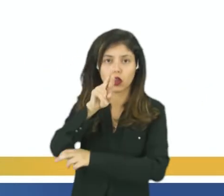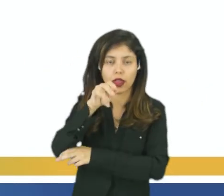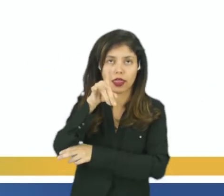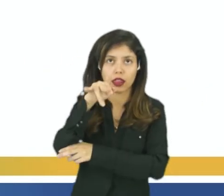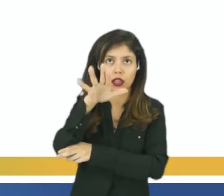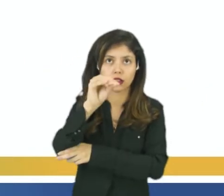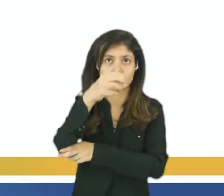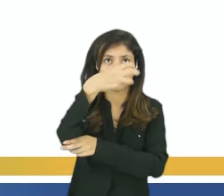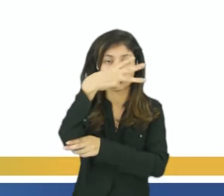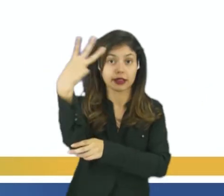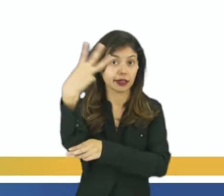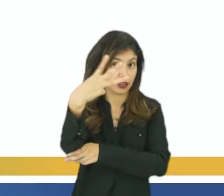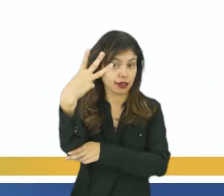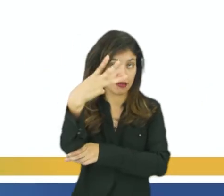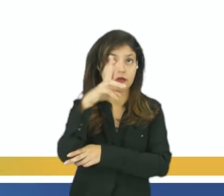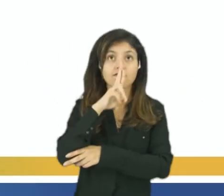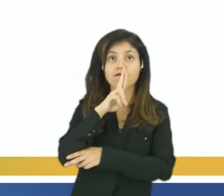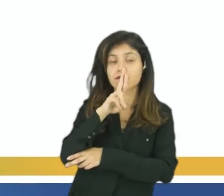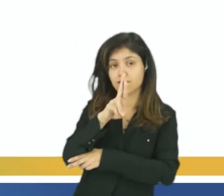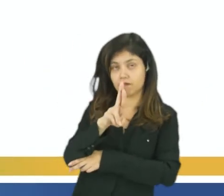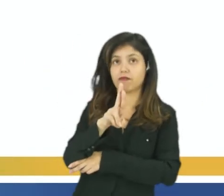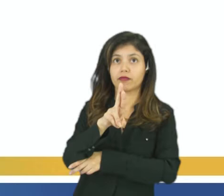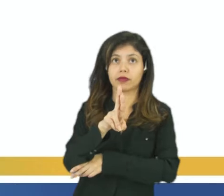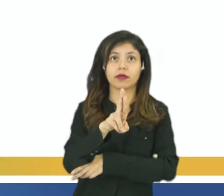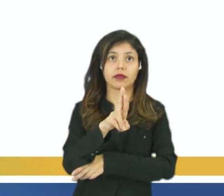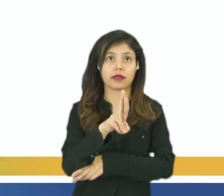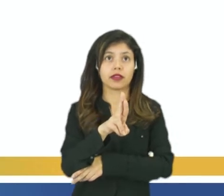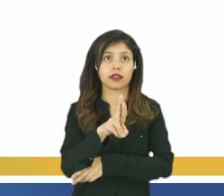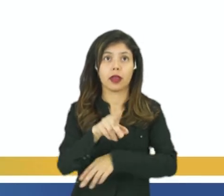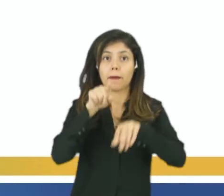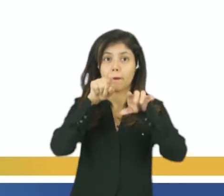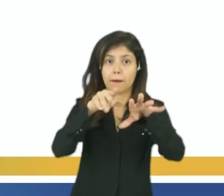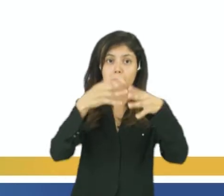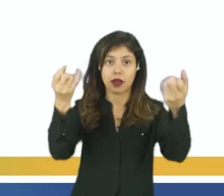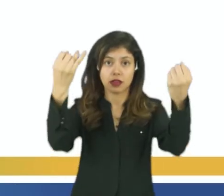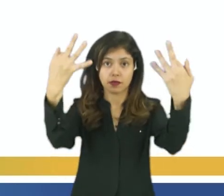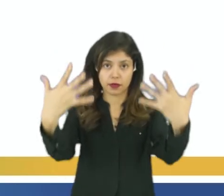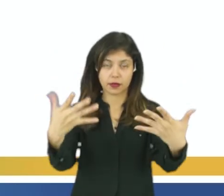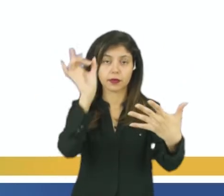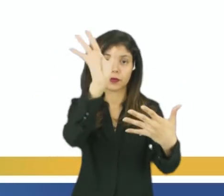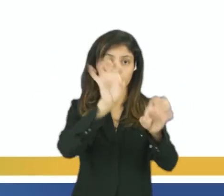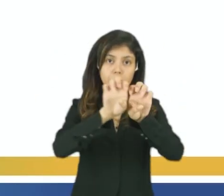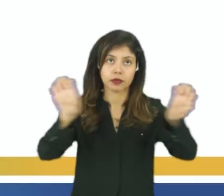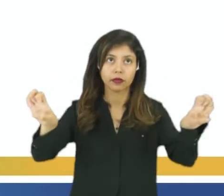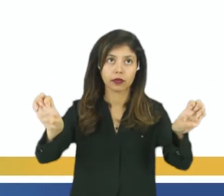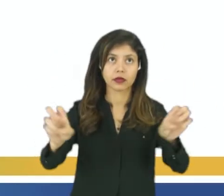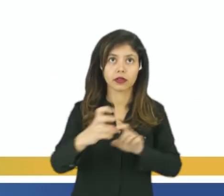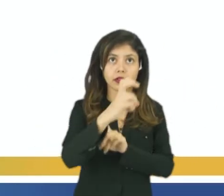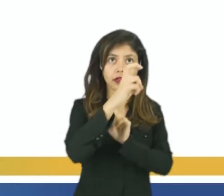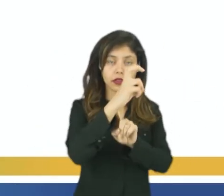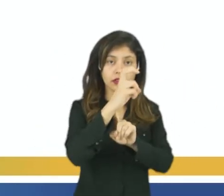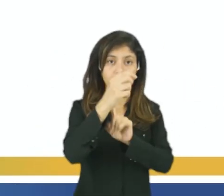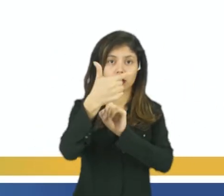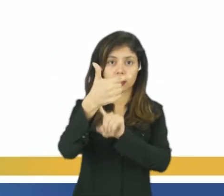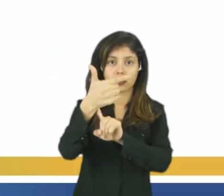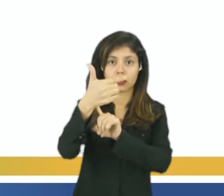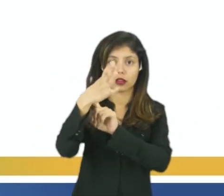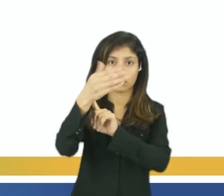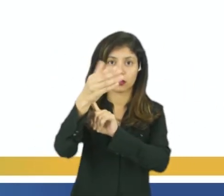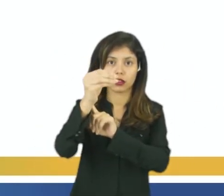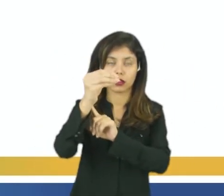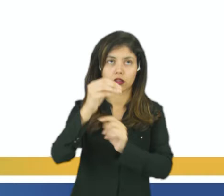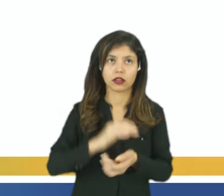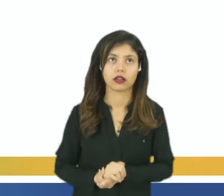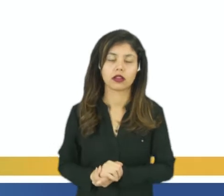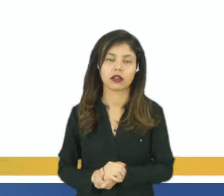seja, 3 soluções. E a solução para essa equação será o 5, o 2 e o 10.